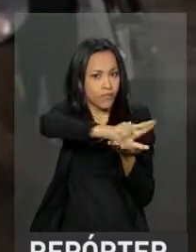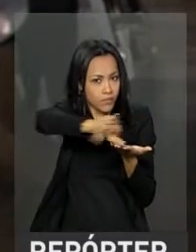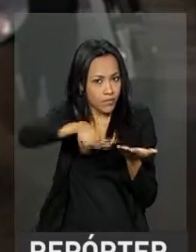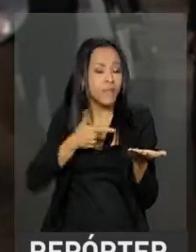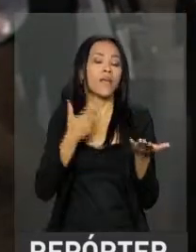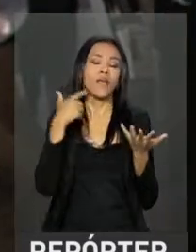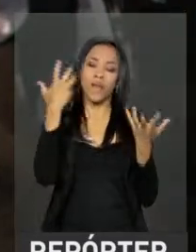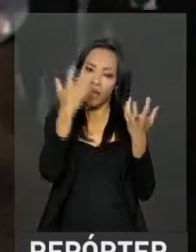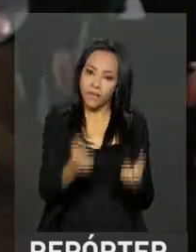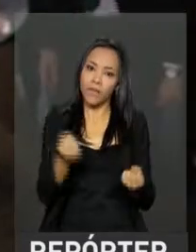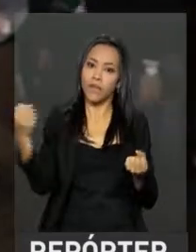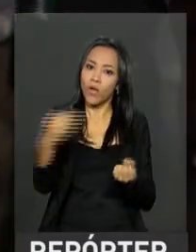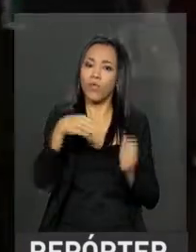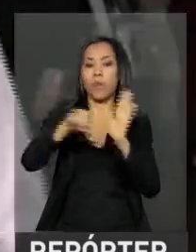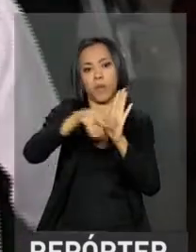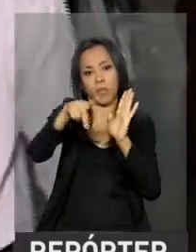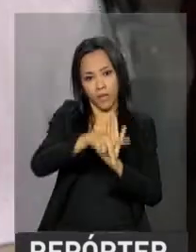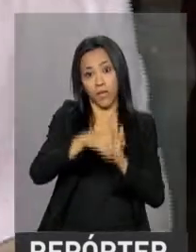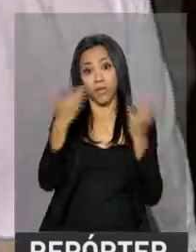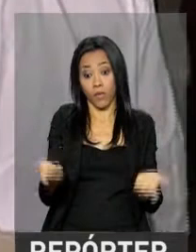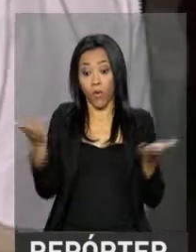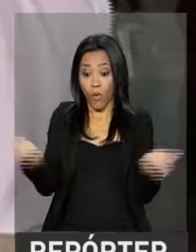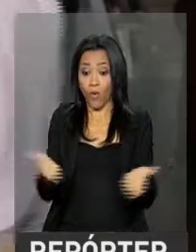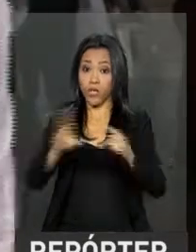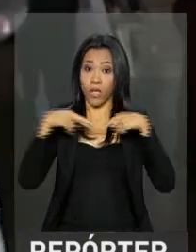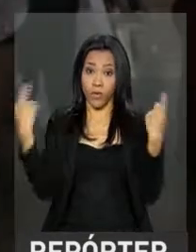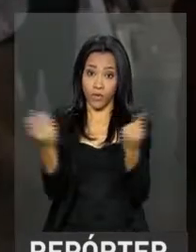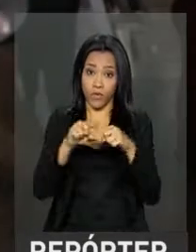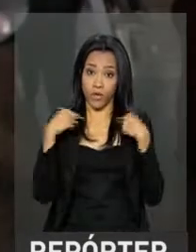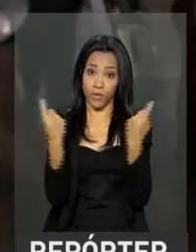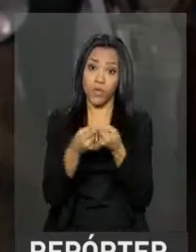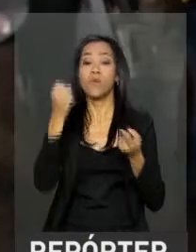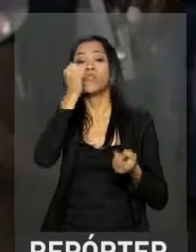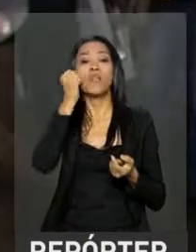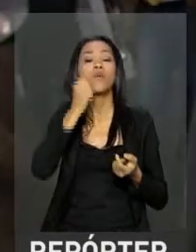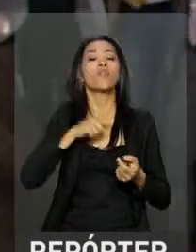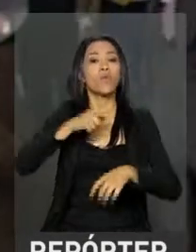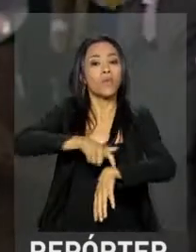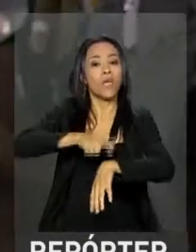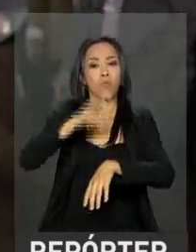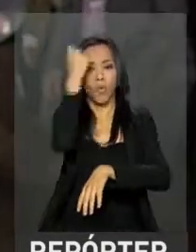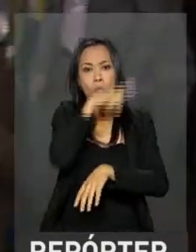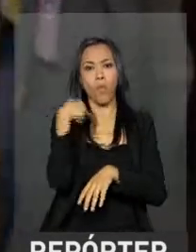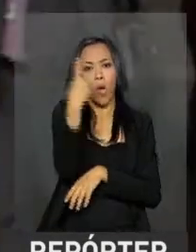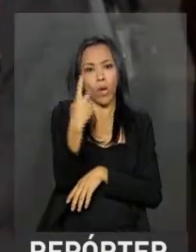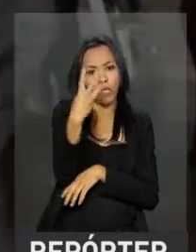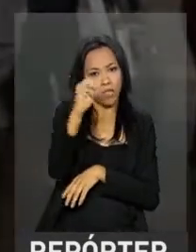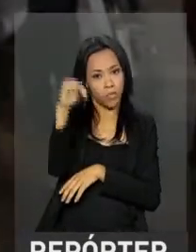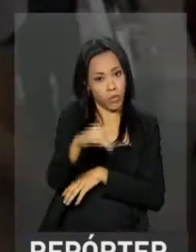meio de medida provisória na reunião de hoje os senadores terão pelo menos uma hora e meia para se manifestar